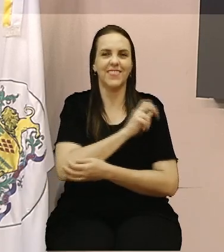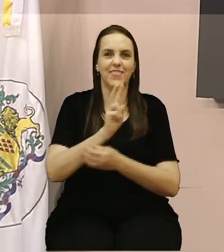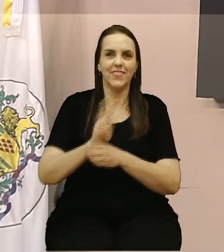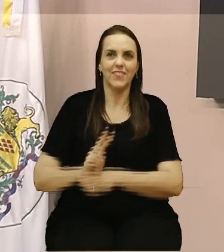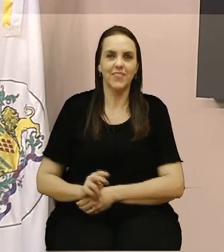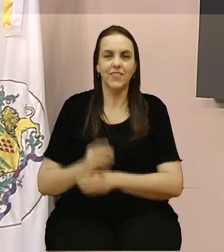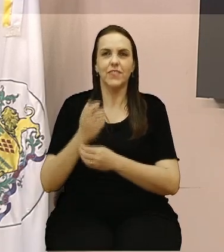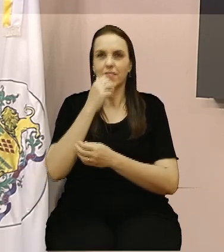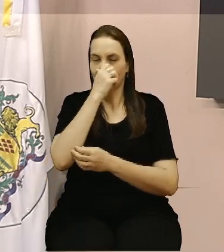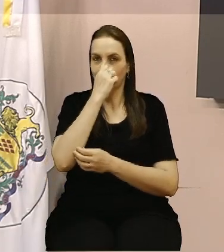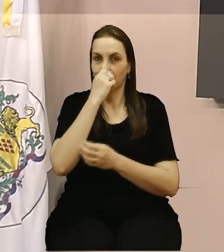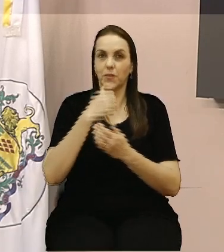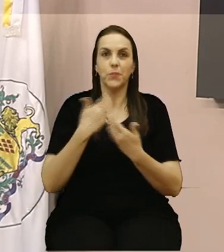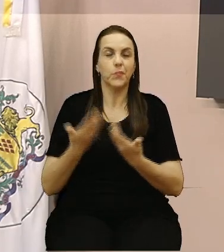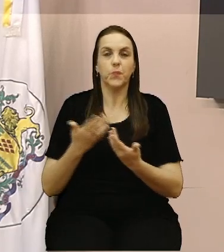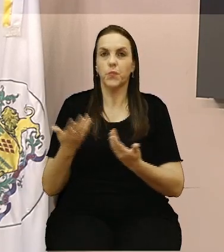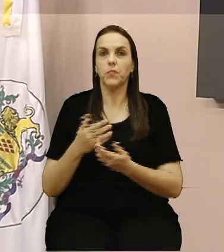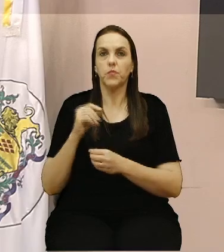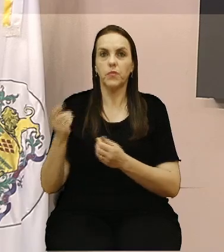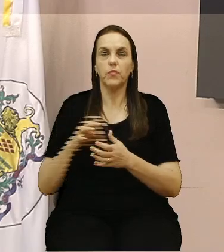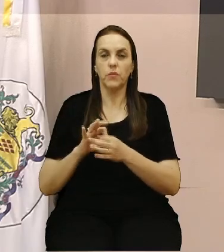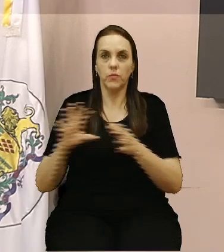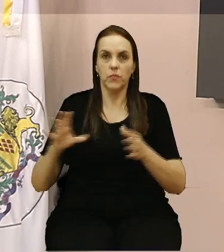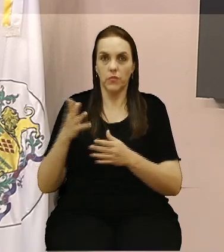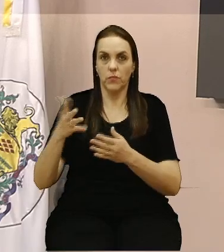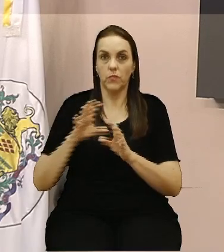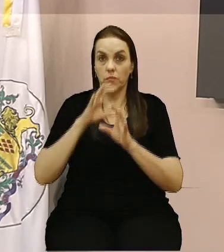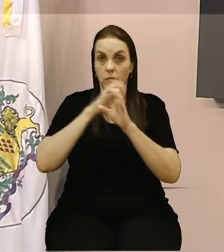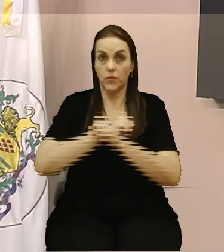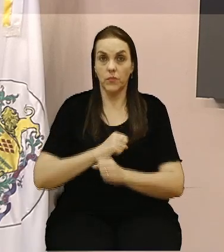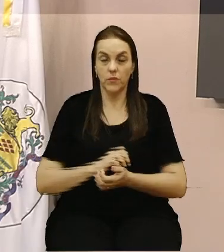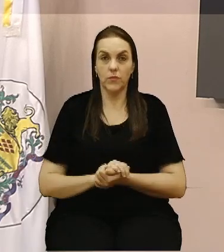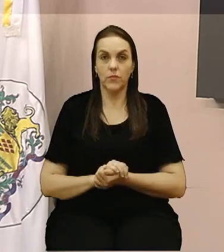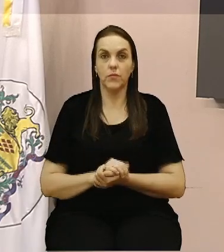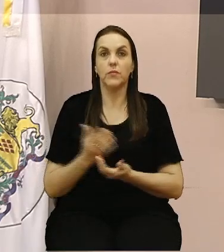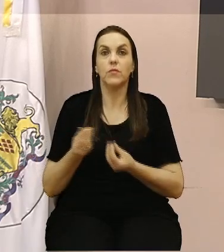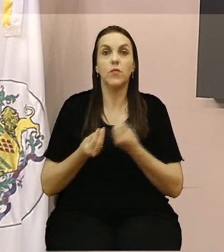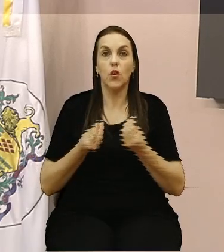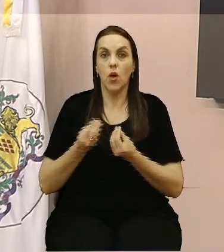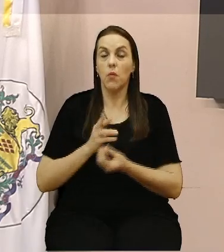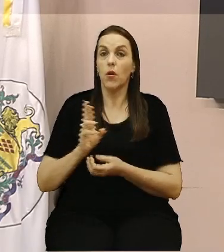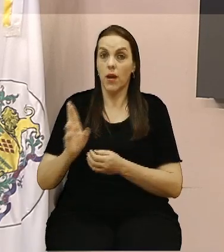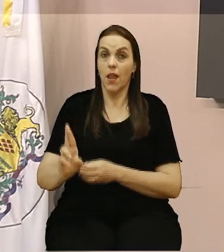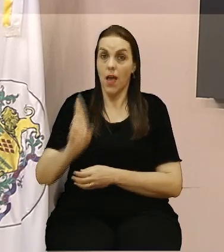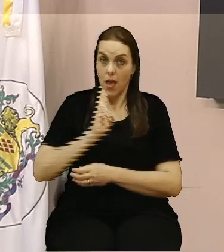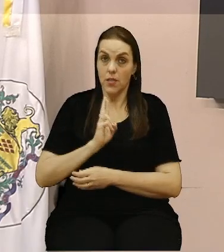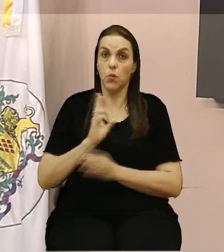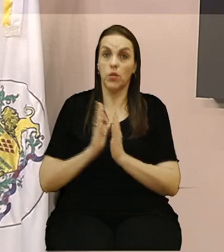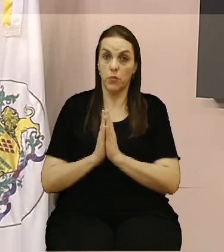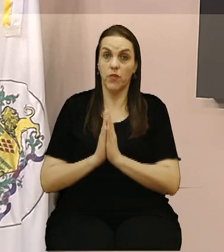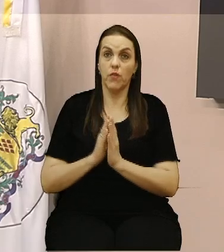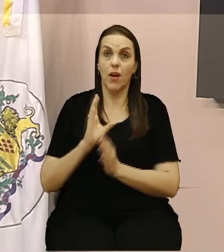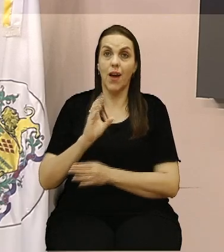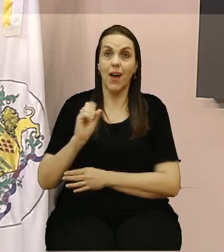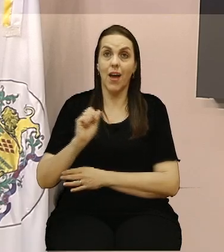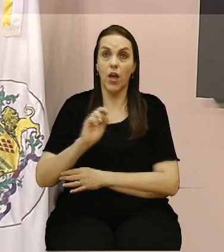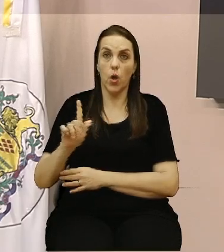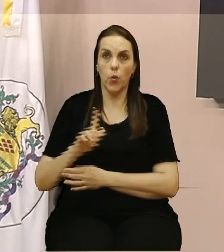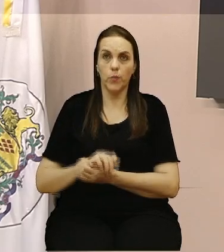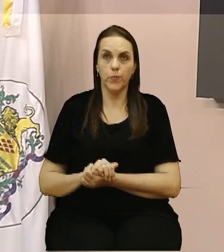e ela deu essa ordem para soltar o bicho. Então, eu queria que a Carol respondesse, por favor. Boa tarde a